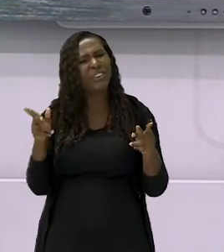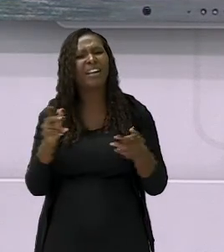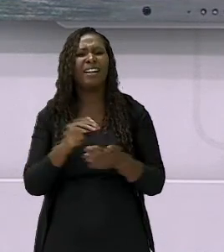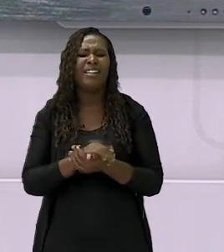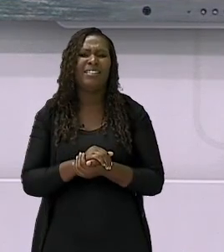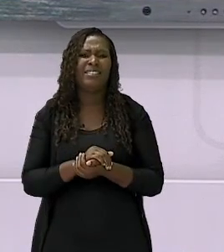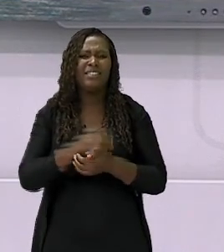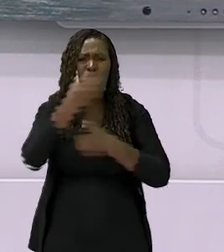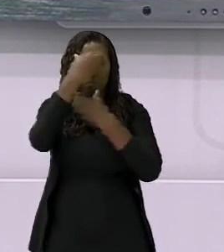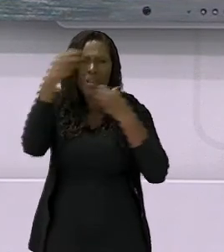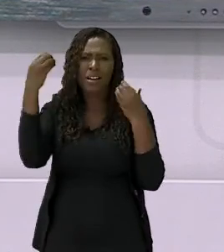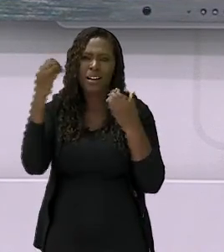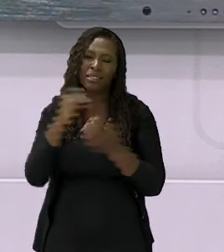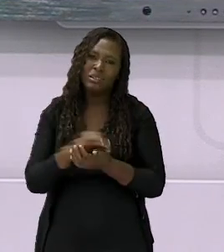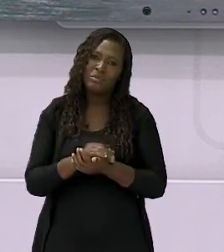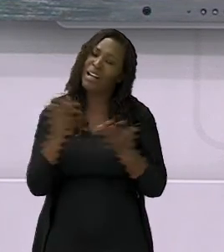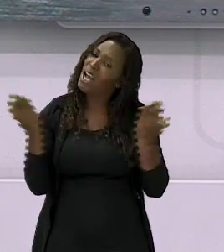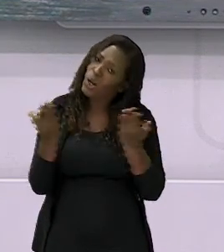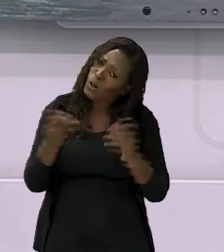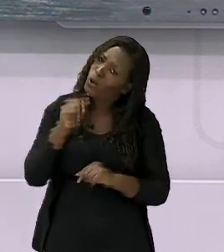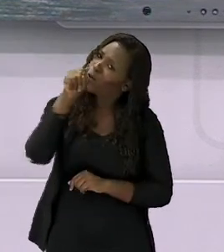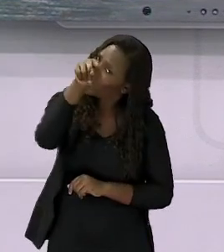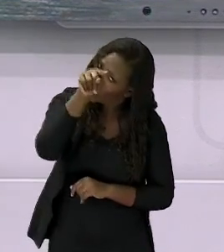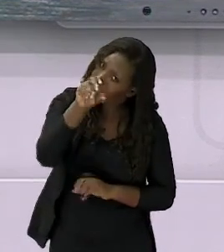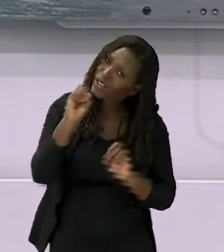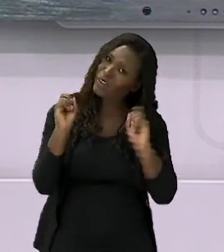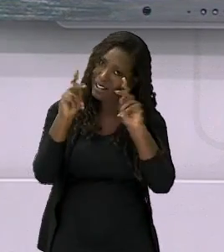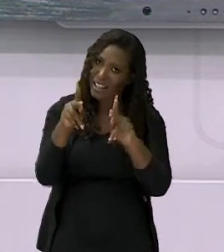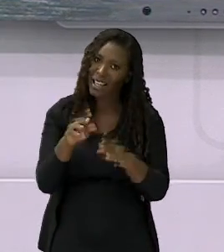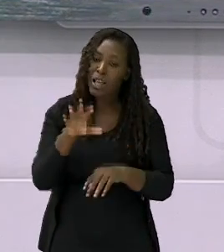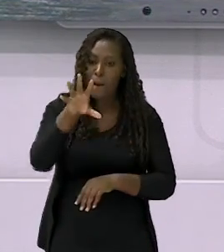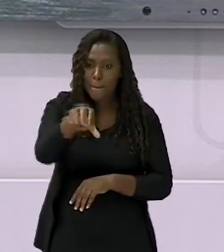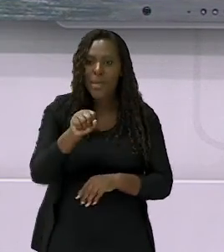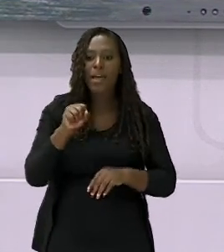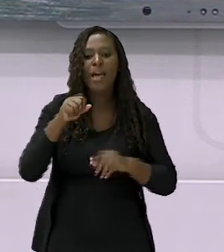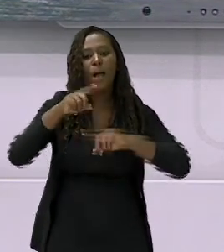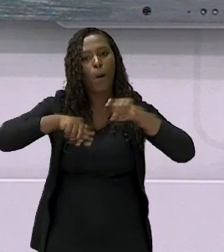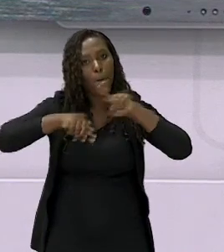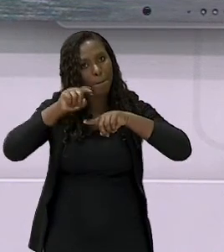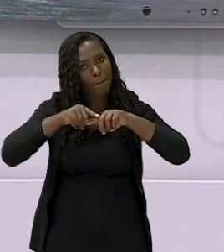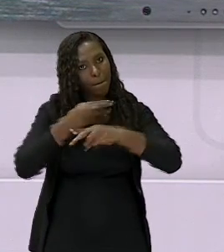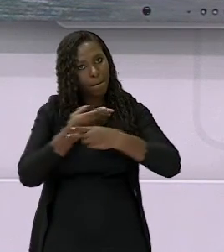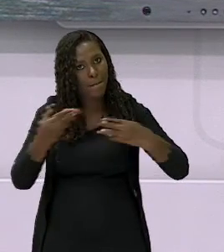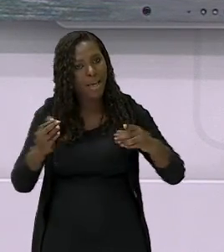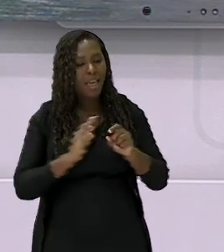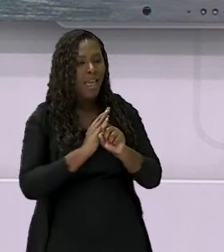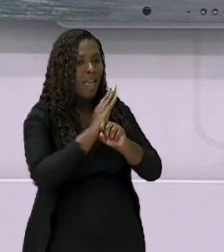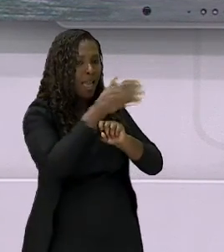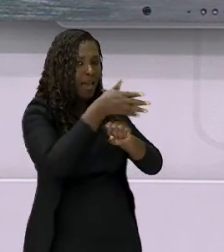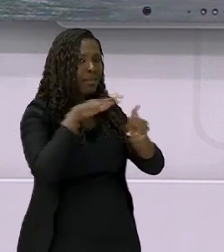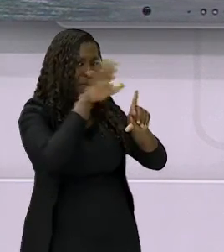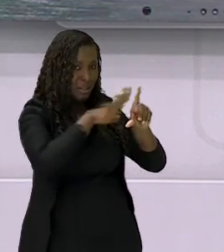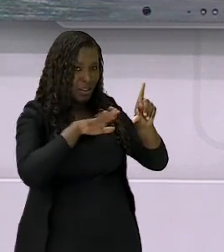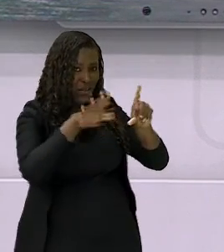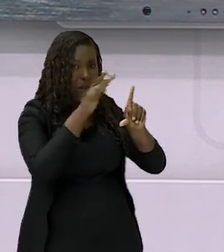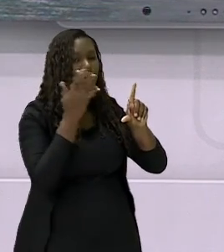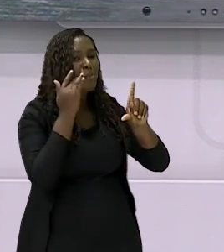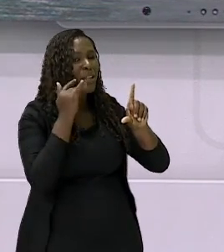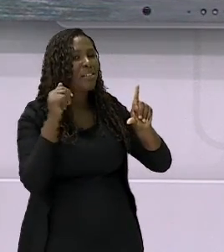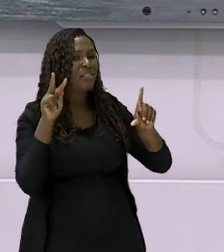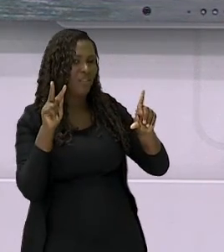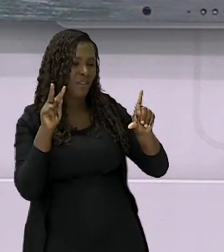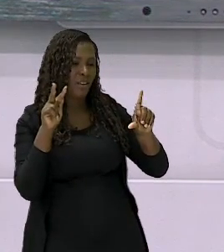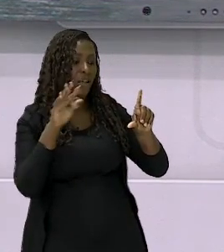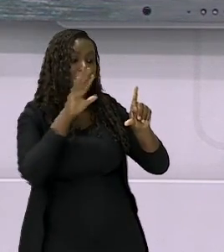Bem, agora é com vocês, tá certo? Com o seu material em mãos, acesse a nossa plataforma SMED EV, chame o